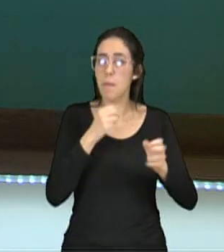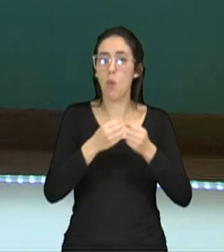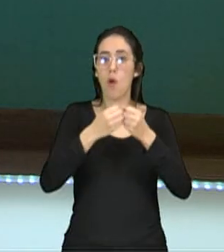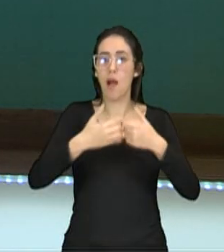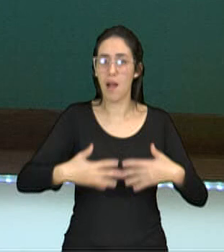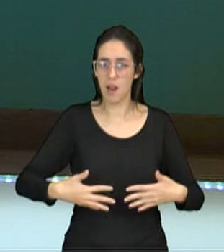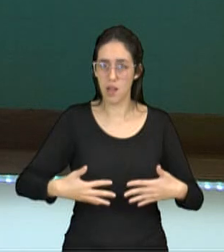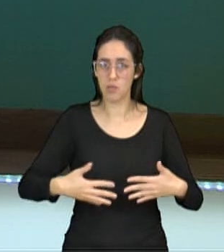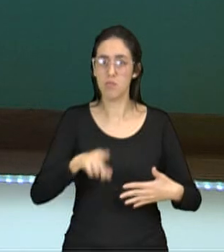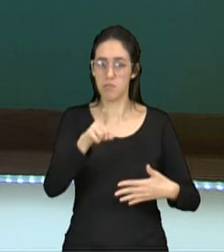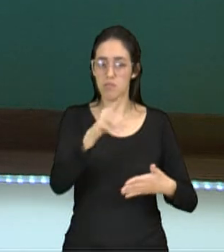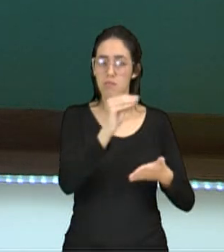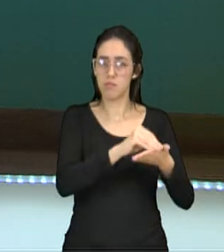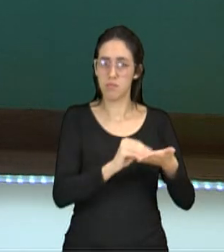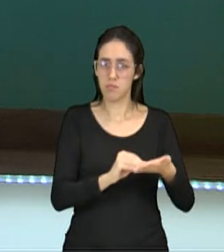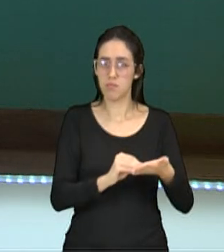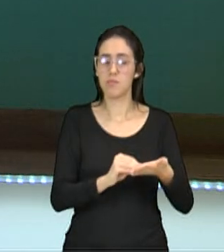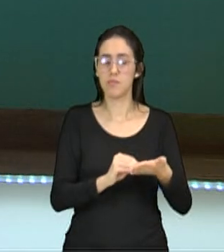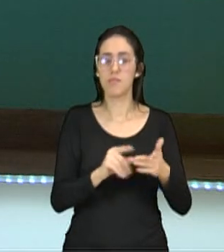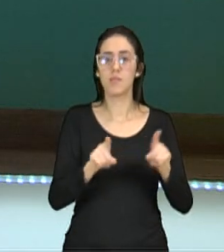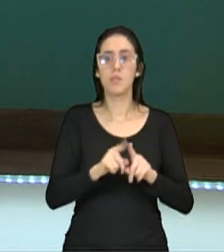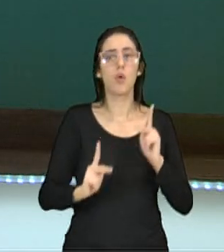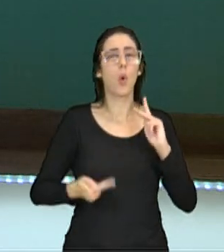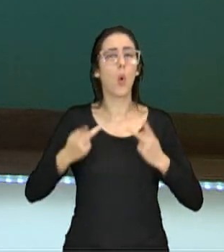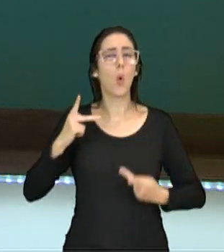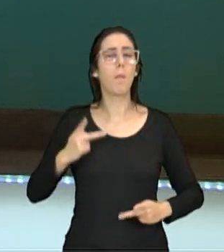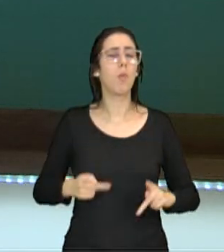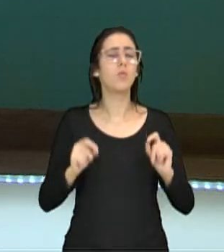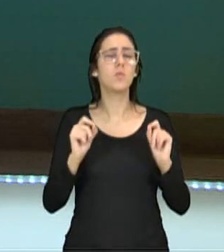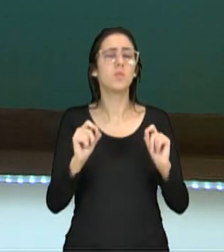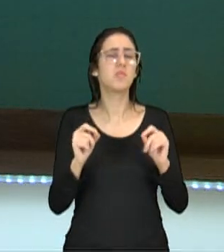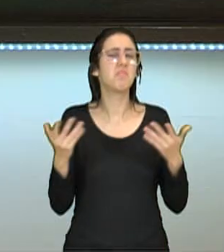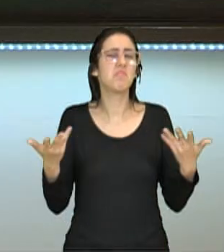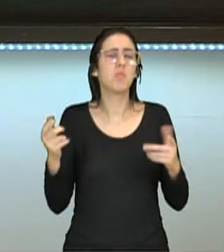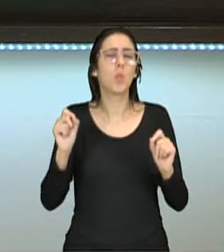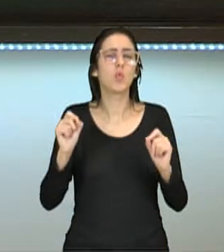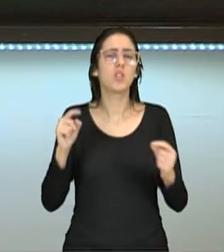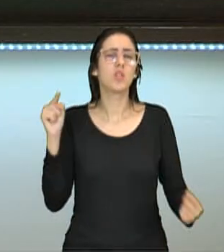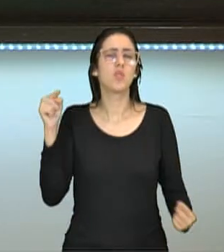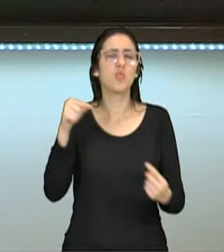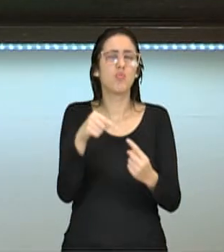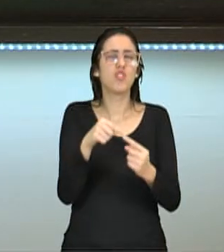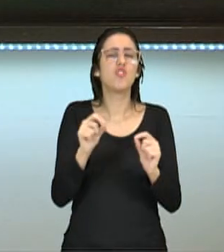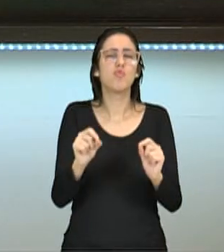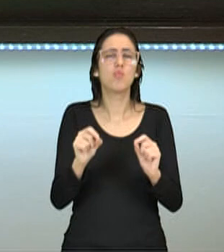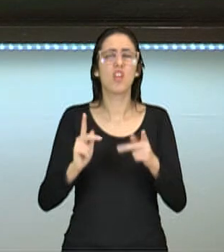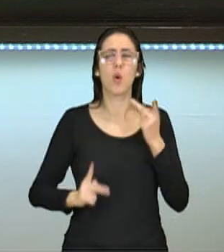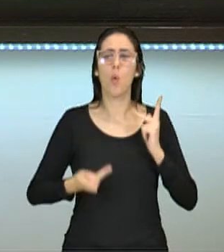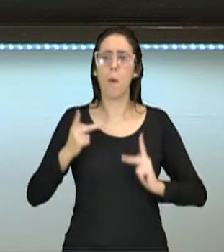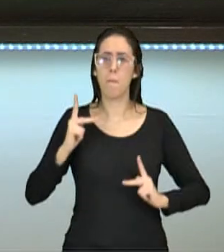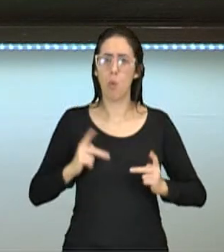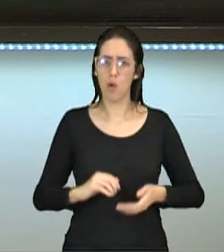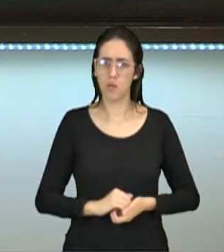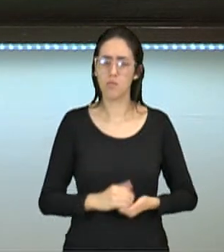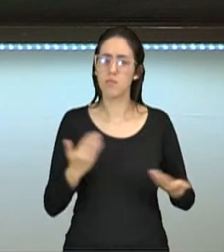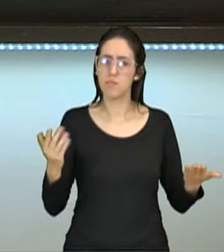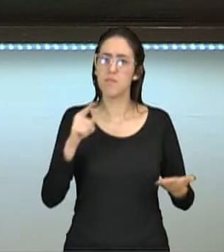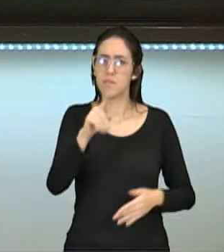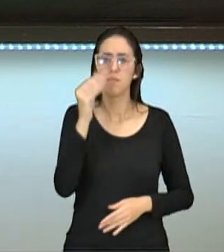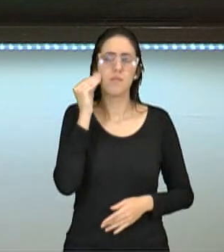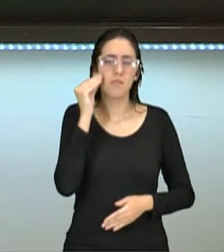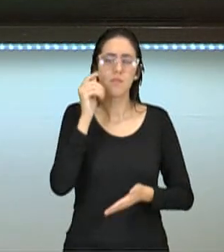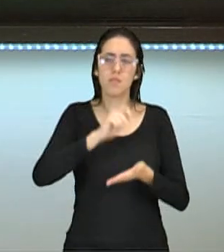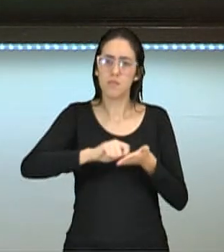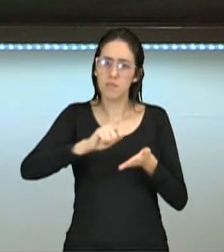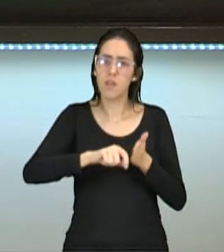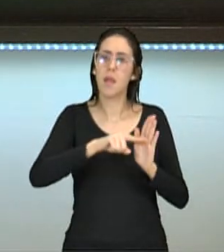temos e de hormônios que elas produzem e qual a função desse hormônio. Então, pega seu